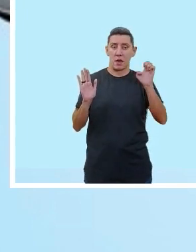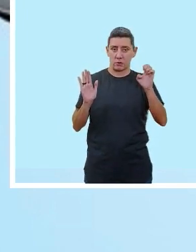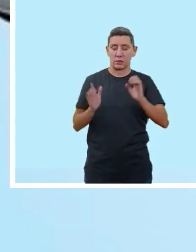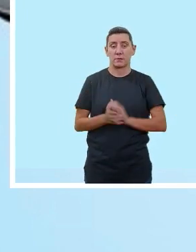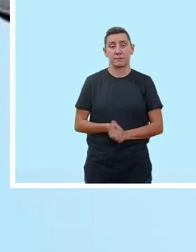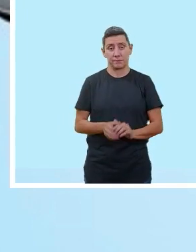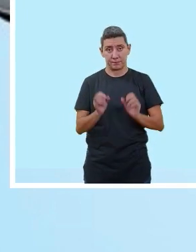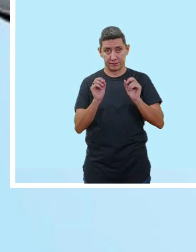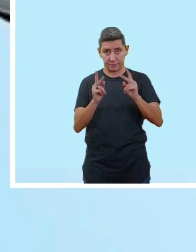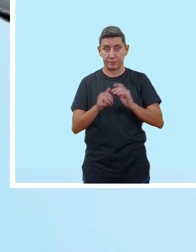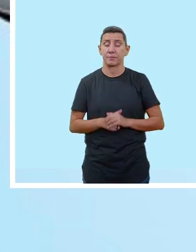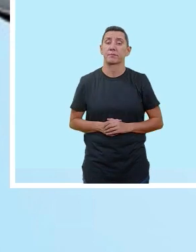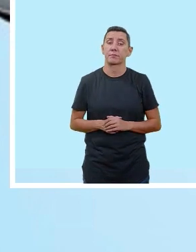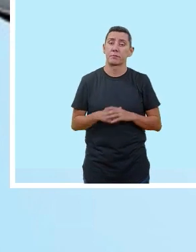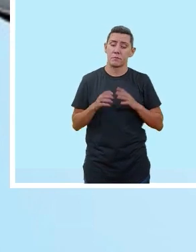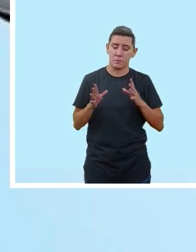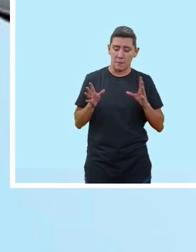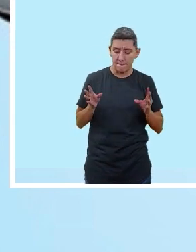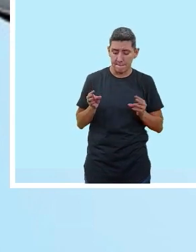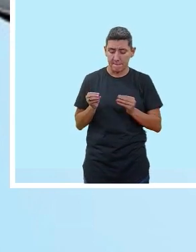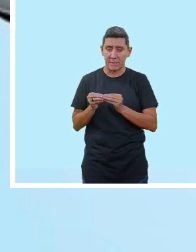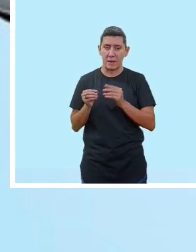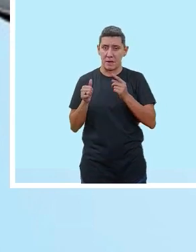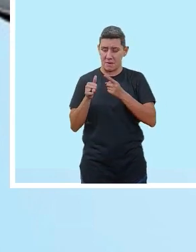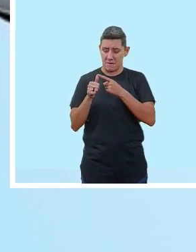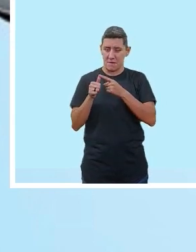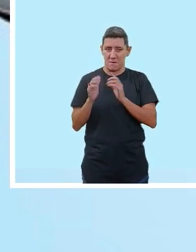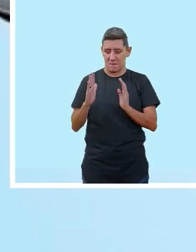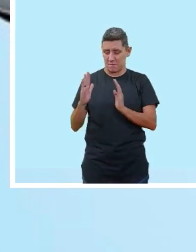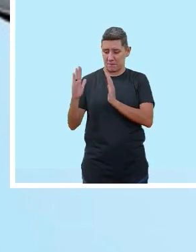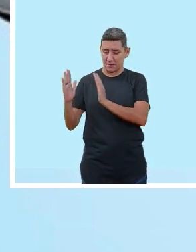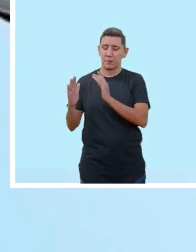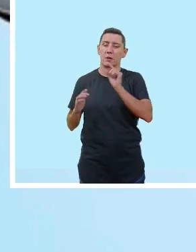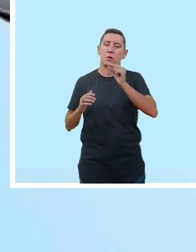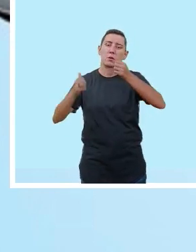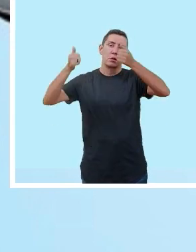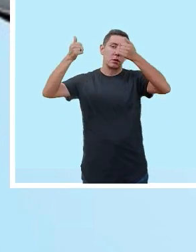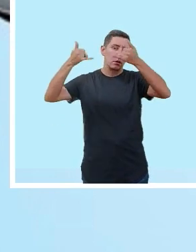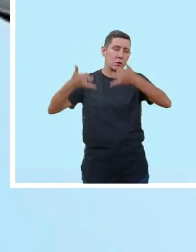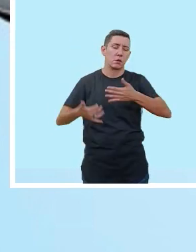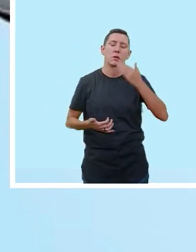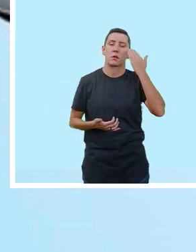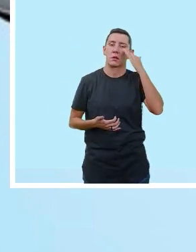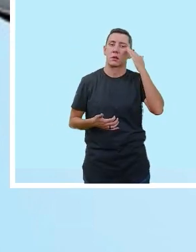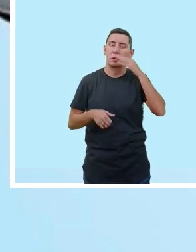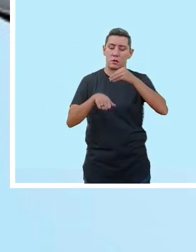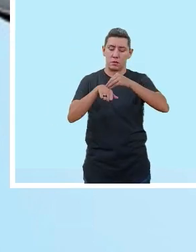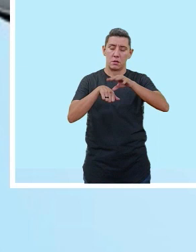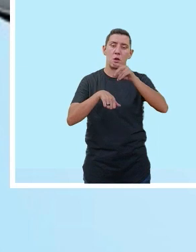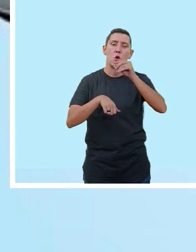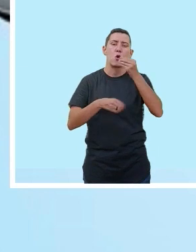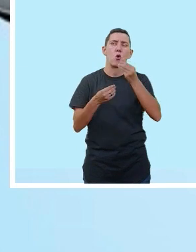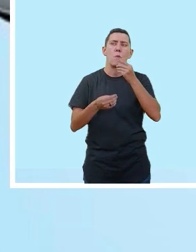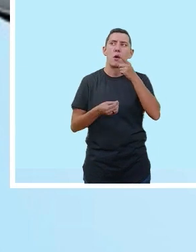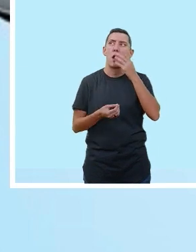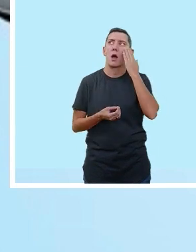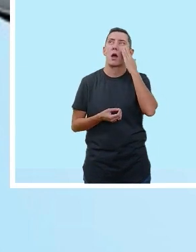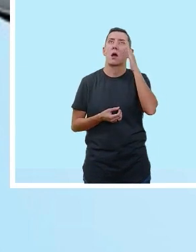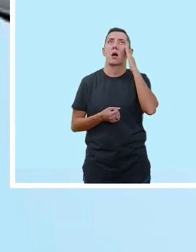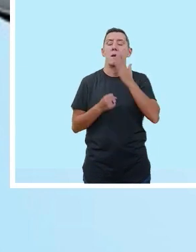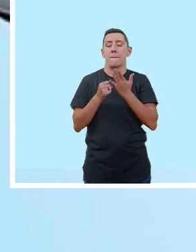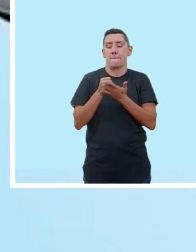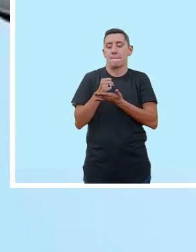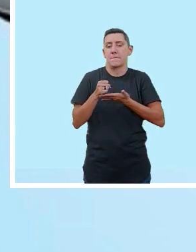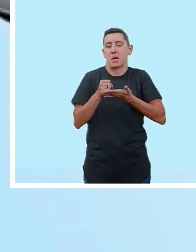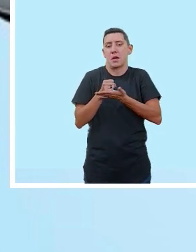Tá? Então, com isso, nessa primeira parte, pessoal, a gente procurou dar uma introdução básica sobre a